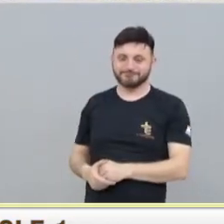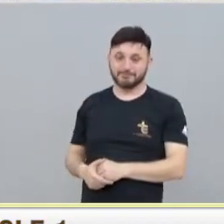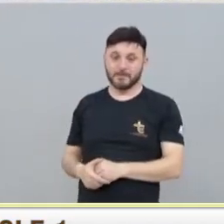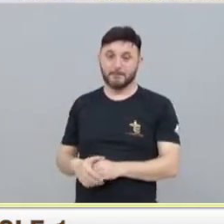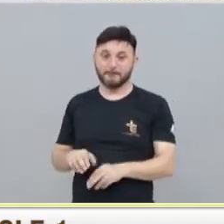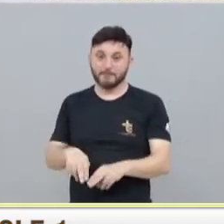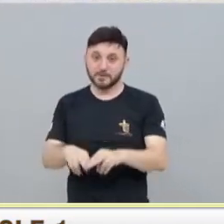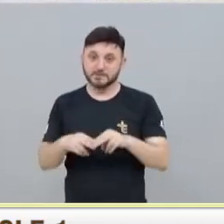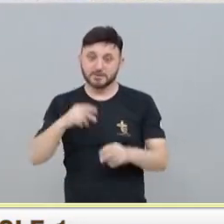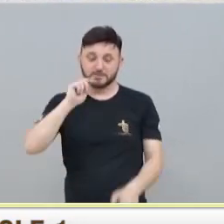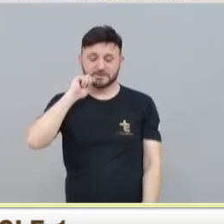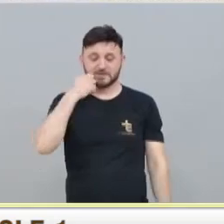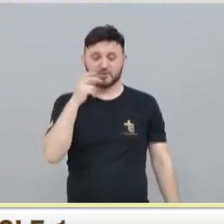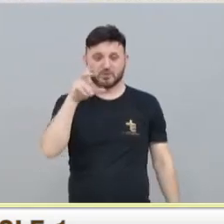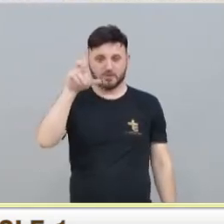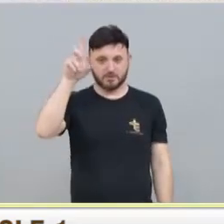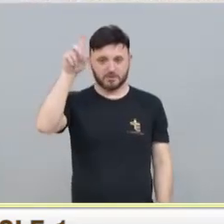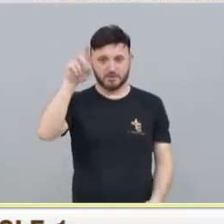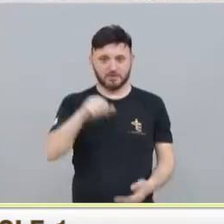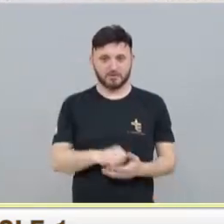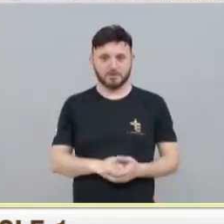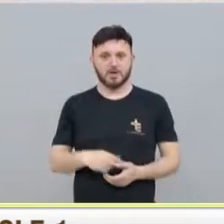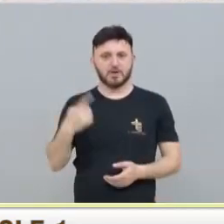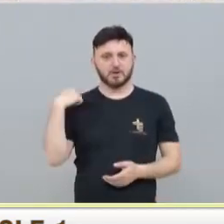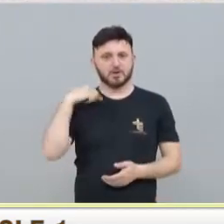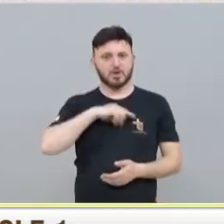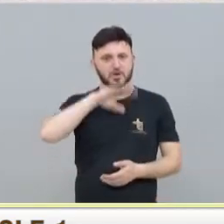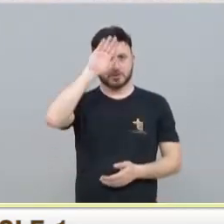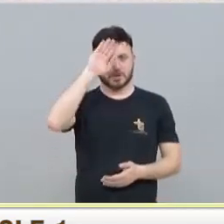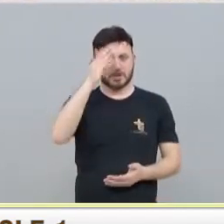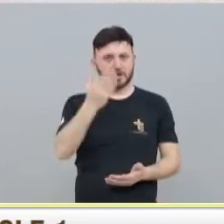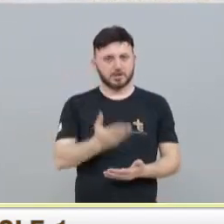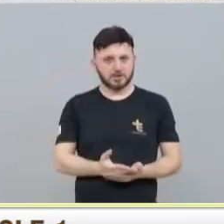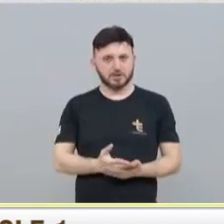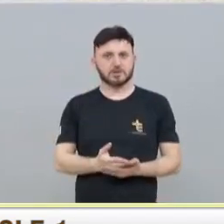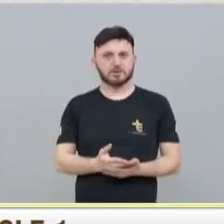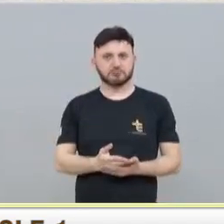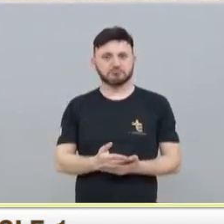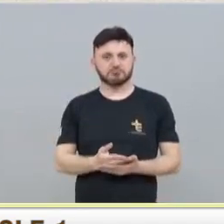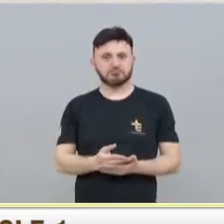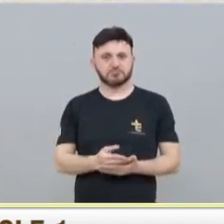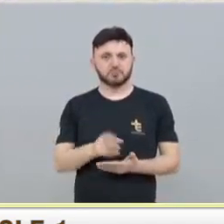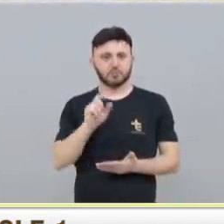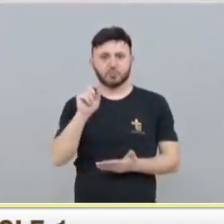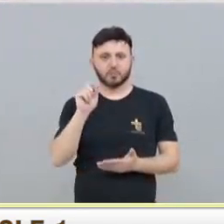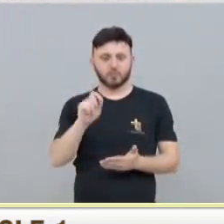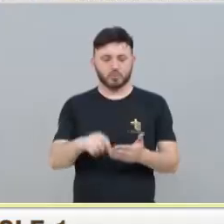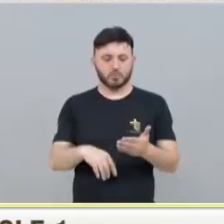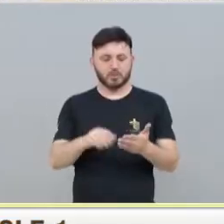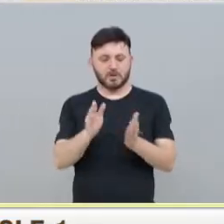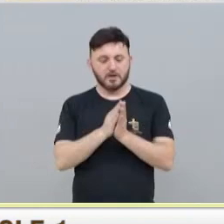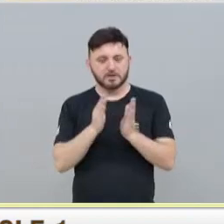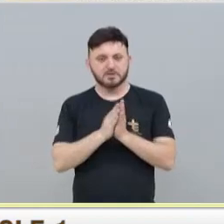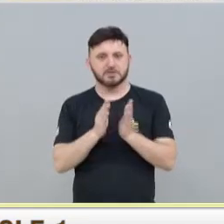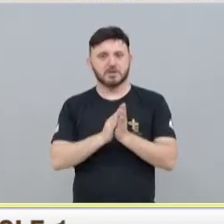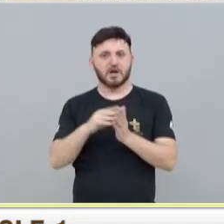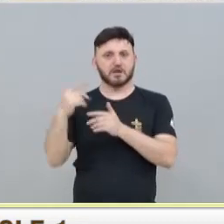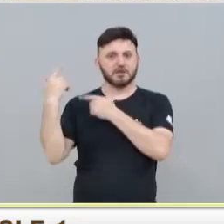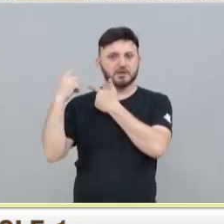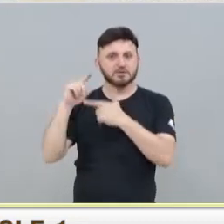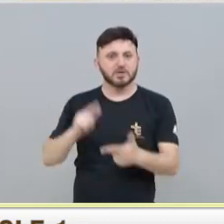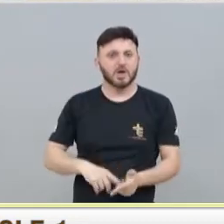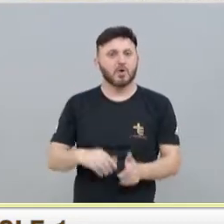eucaristia a sagrada escritura uma recitação do terço uma moderação dos hábitos 1